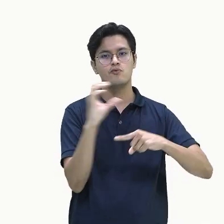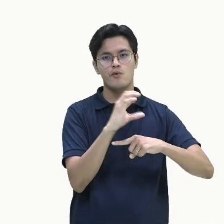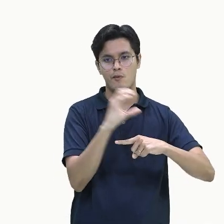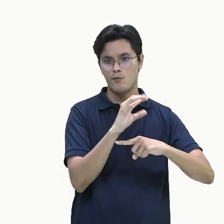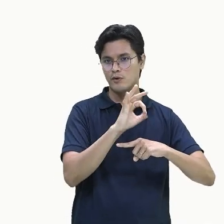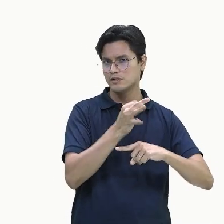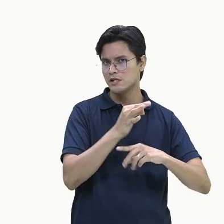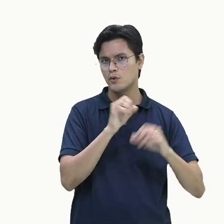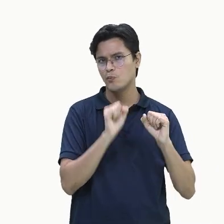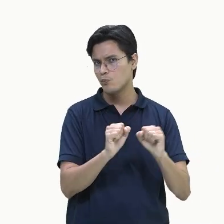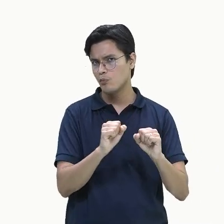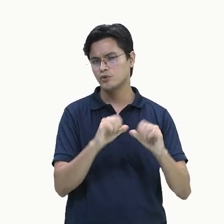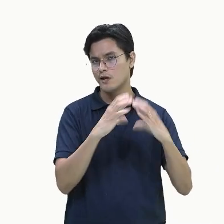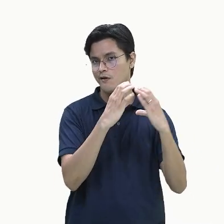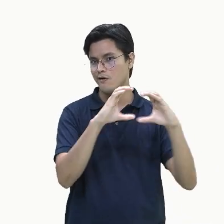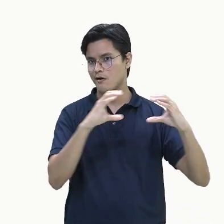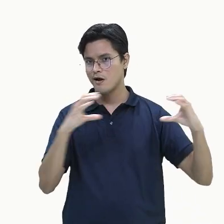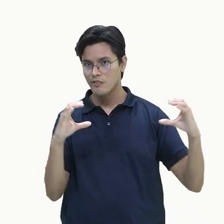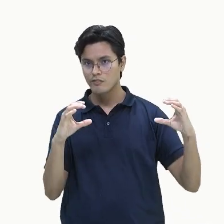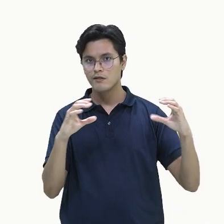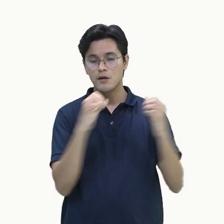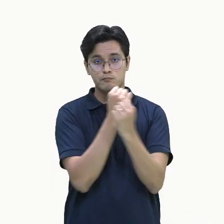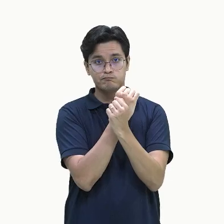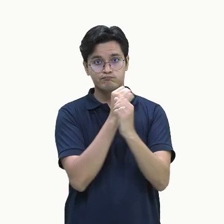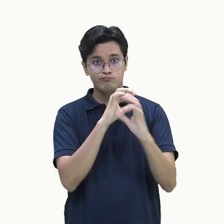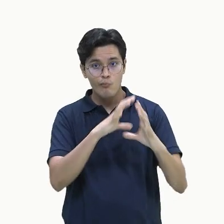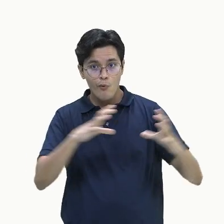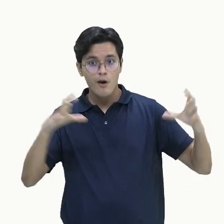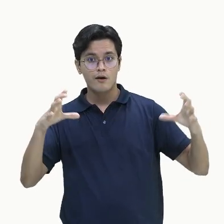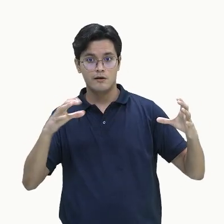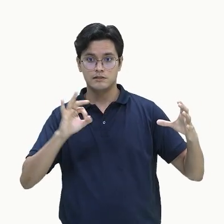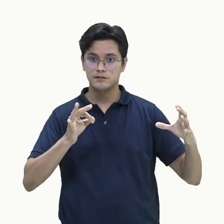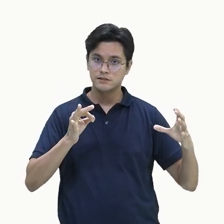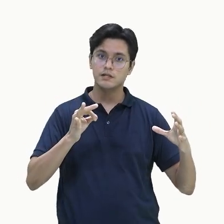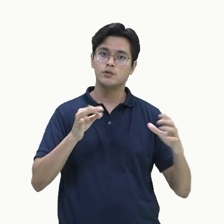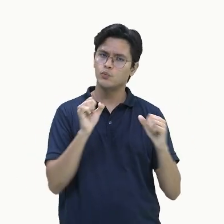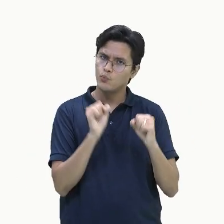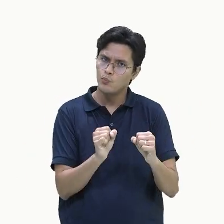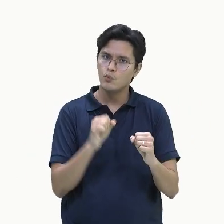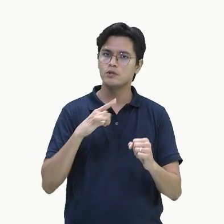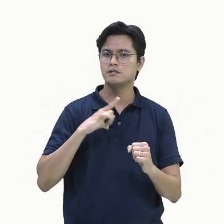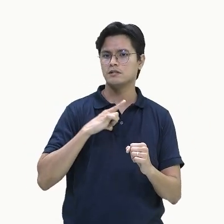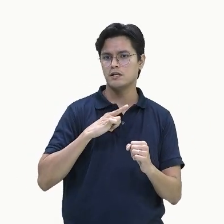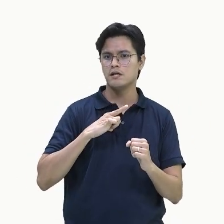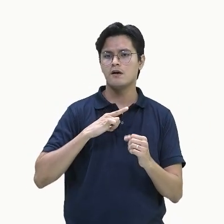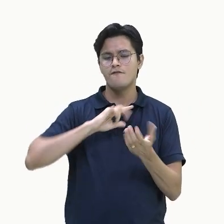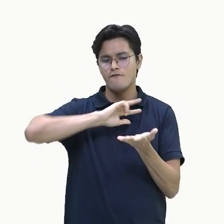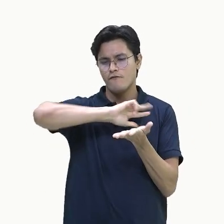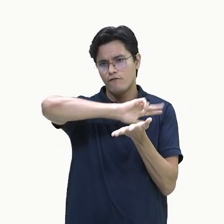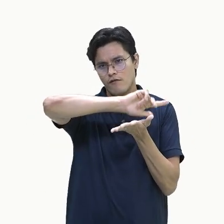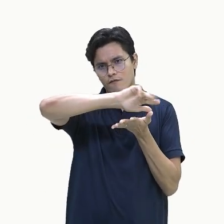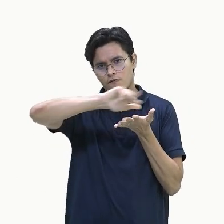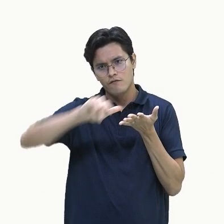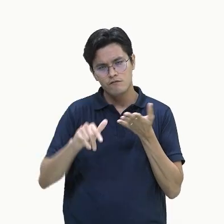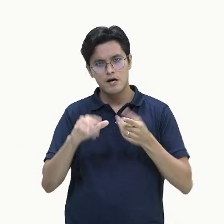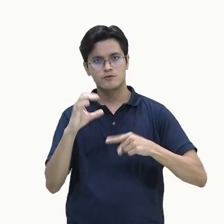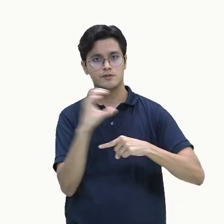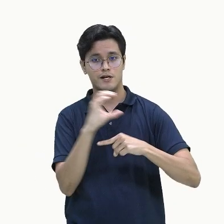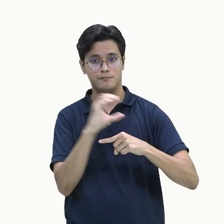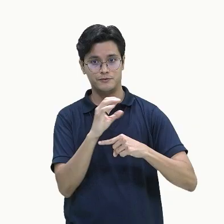uma cadeia muito grande, onde a gente pode ter aí vários carbonos.